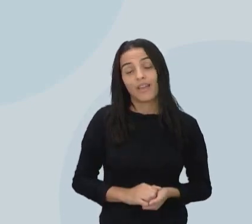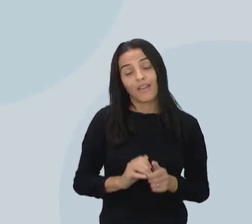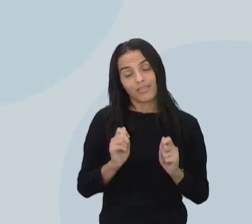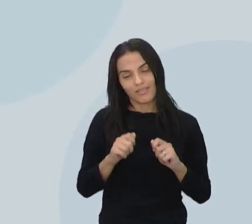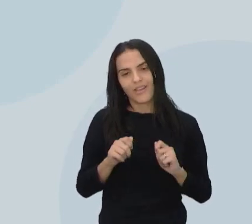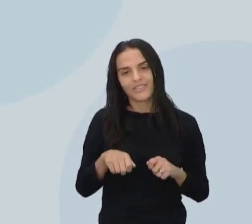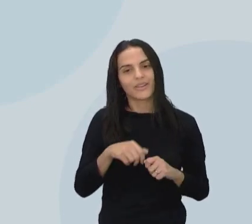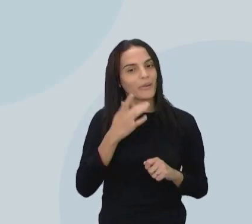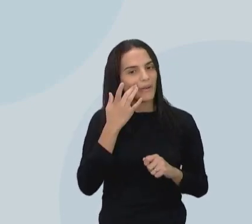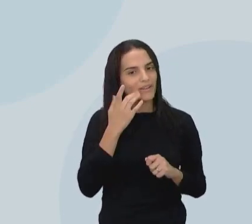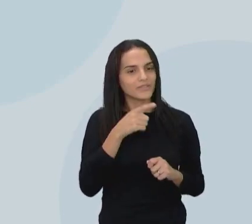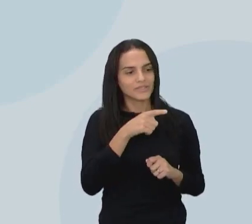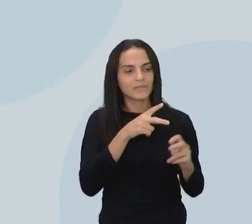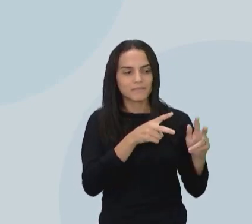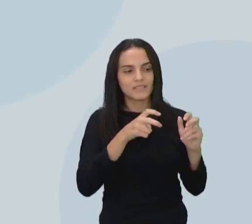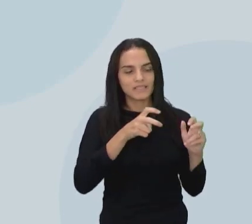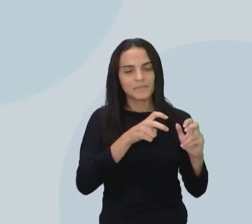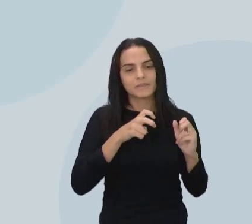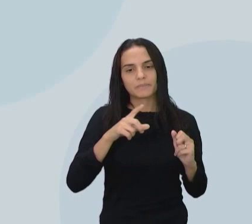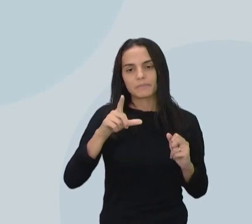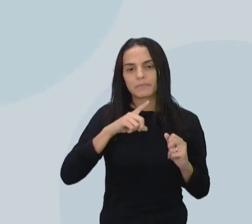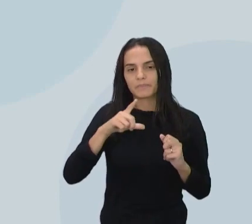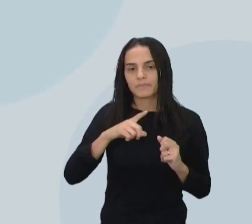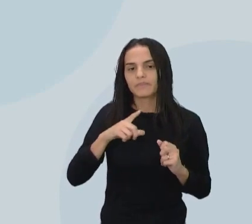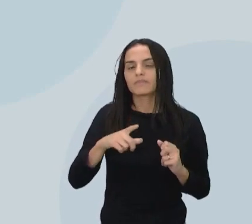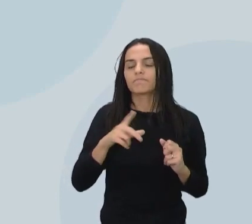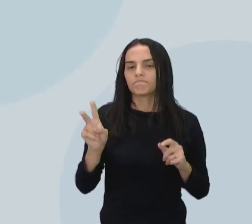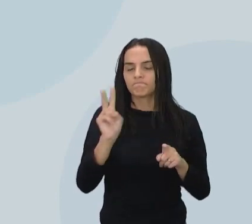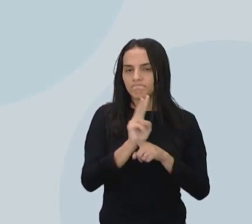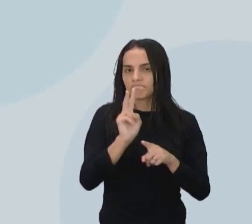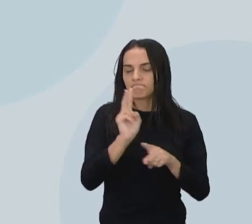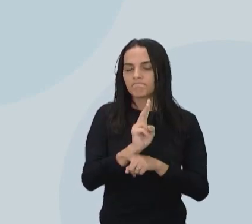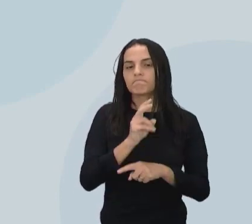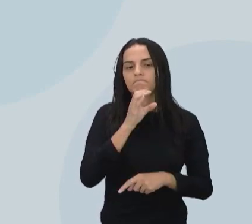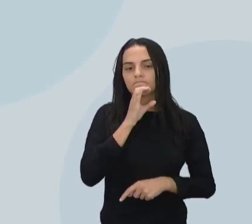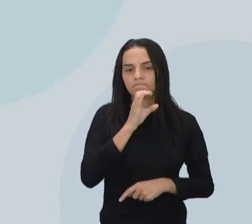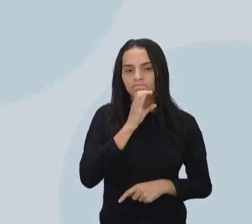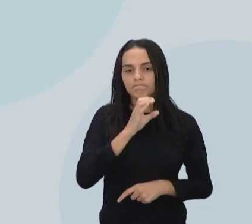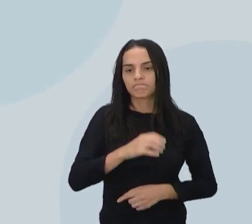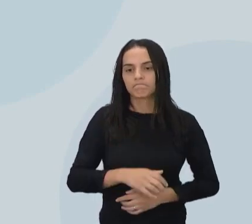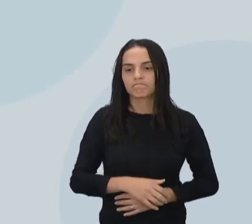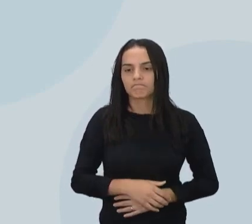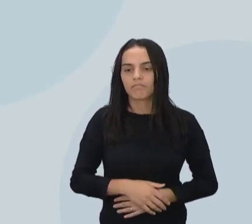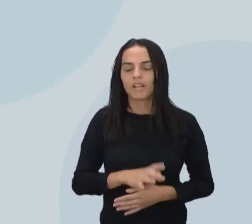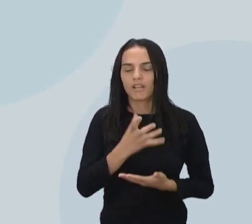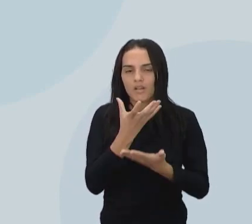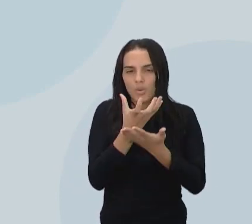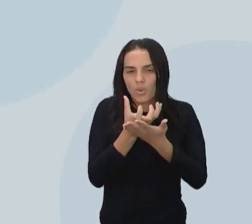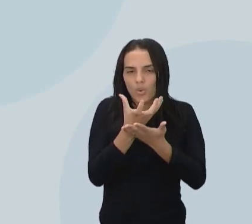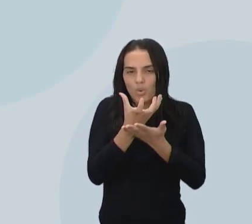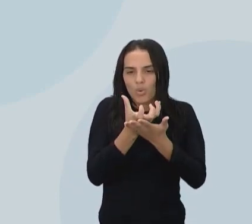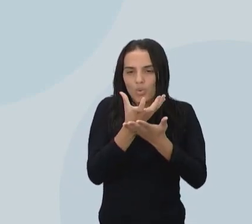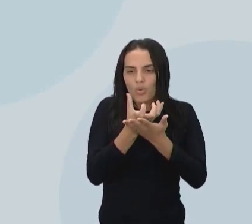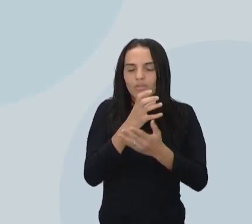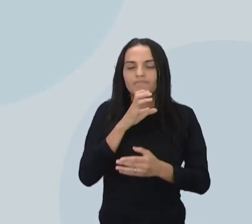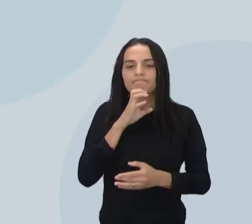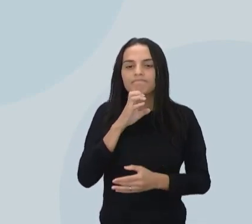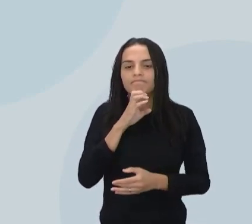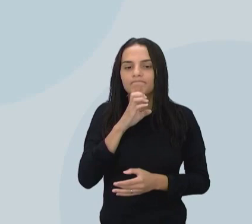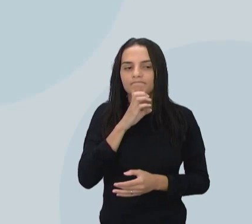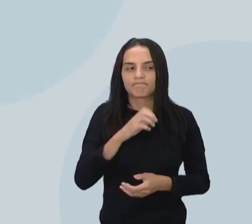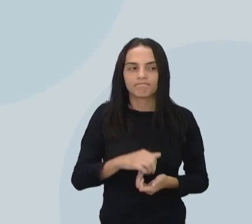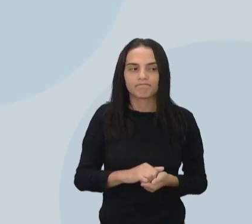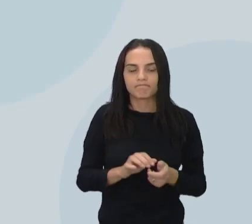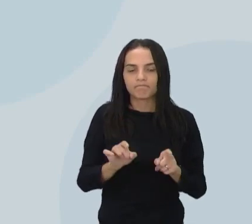Provavelmente, então, você pode perceber que ele tem aí uma resistência ao calor, né? Então, ele acaba absorvendo o calor aí também, né?